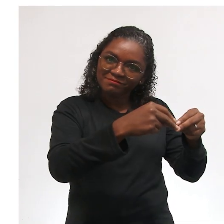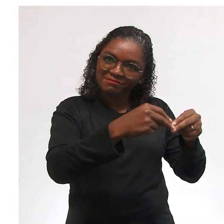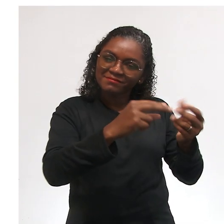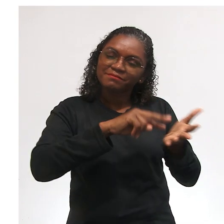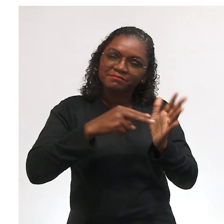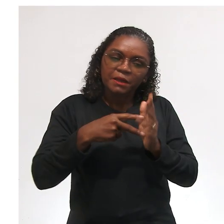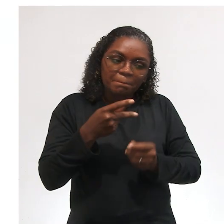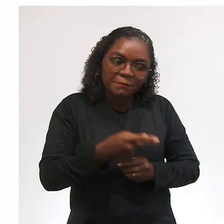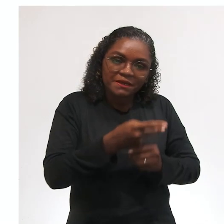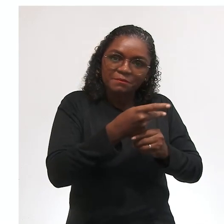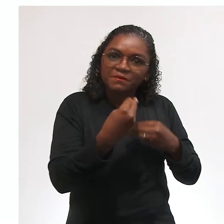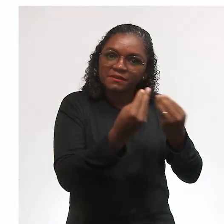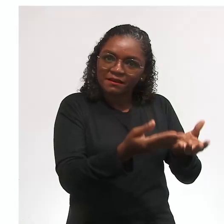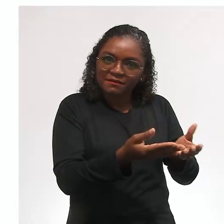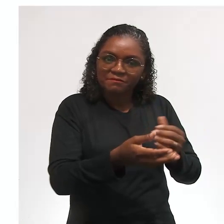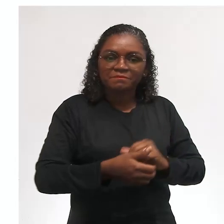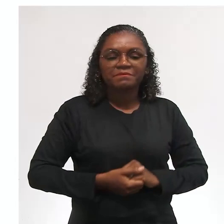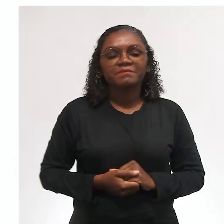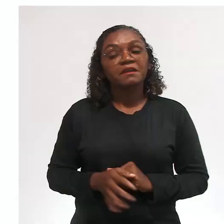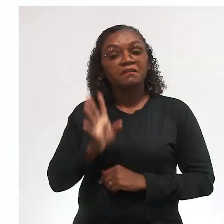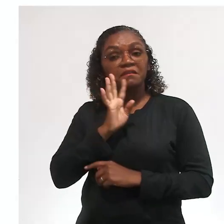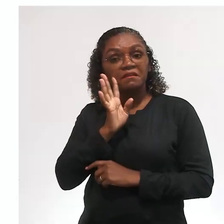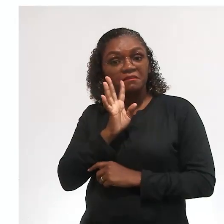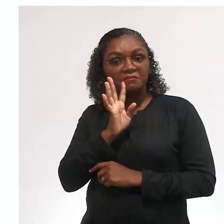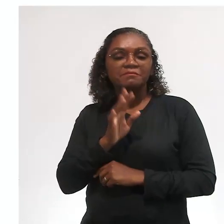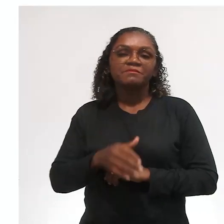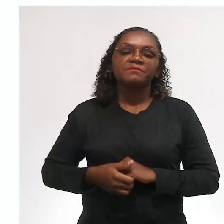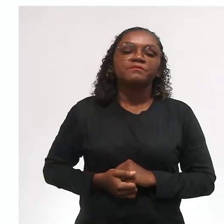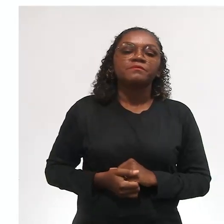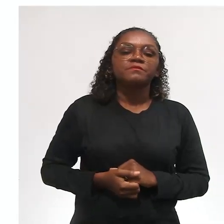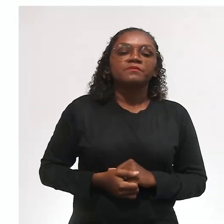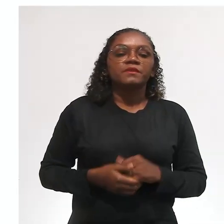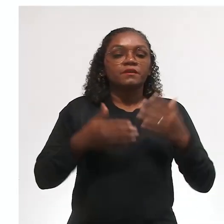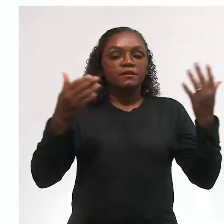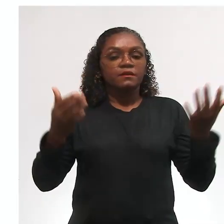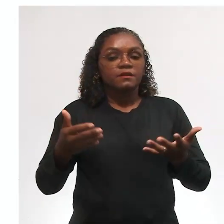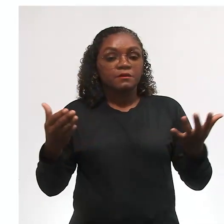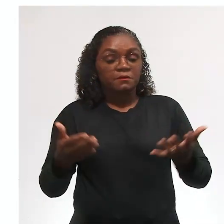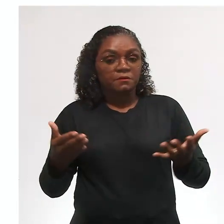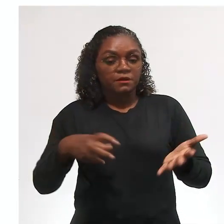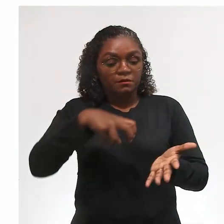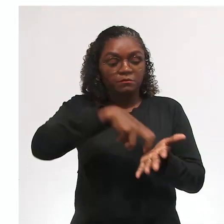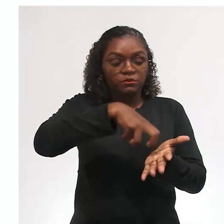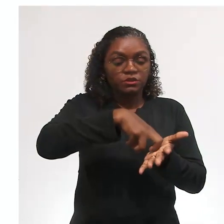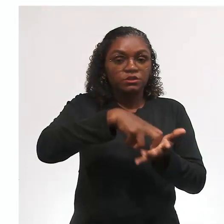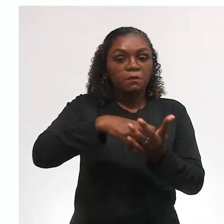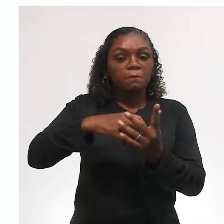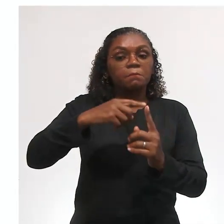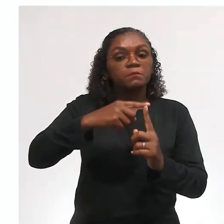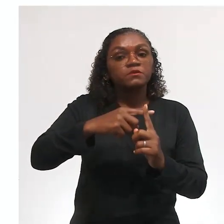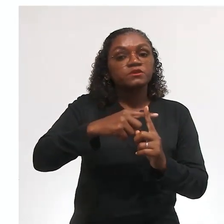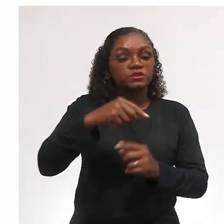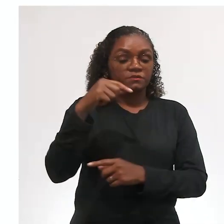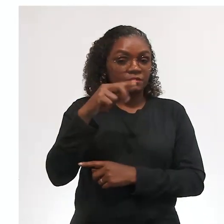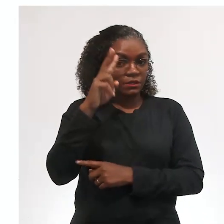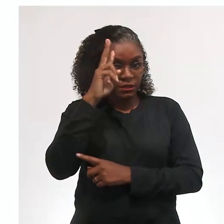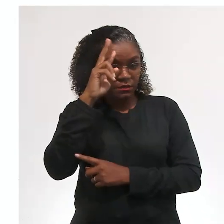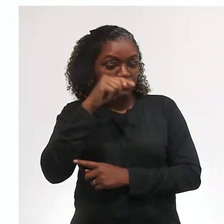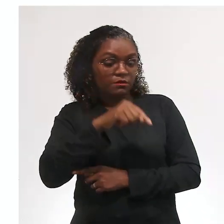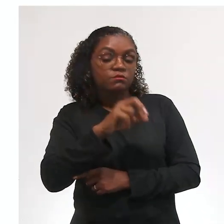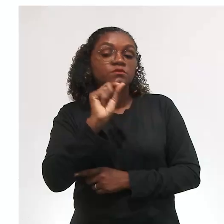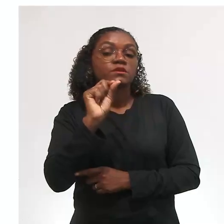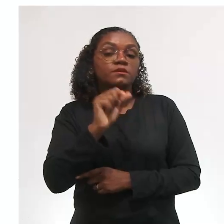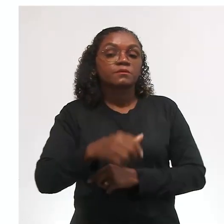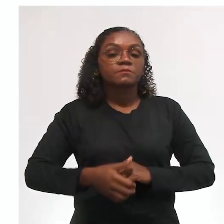punição positiva. A punição positiva consiste em adicionar um estímulo